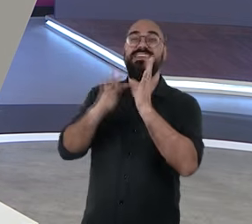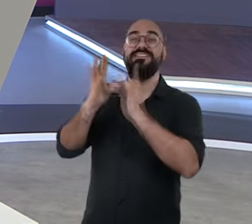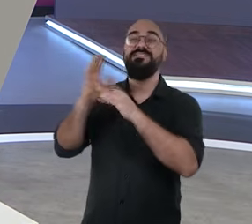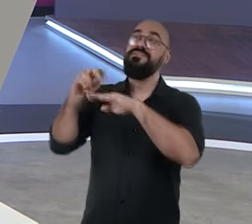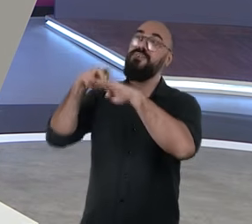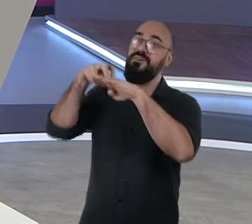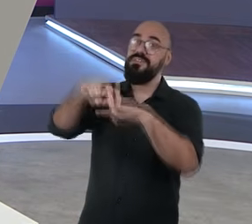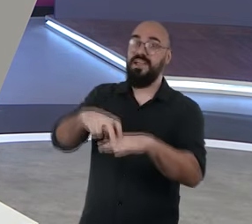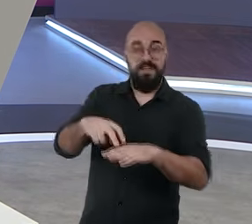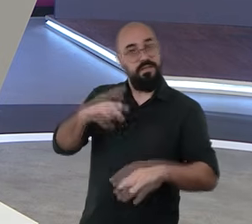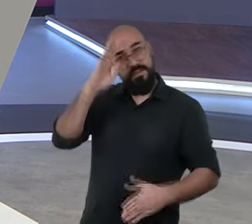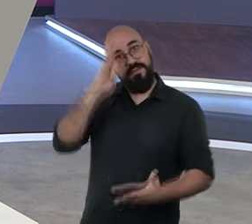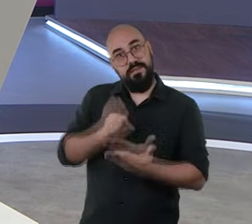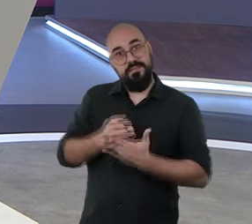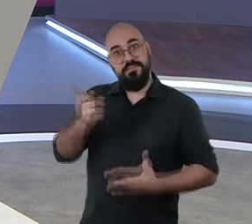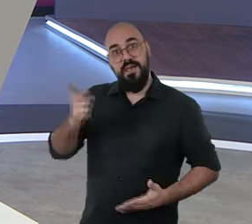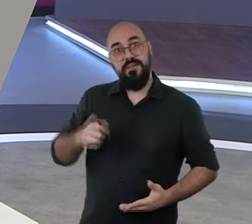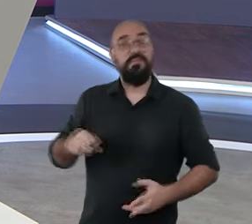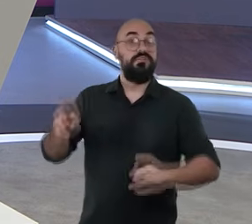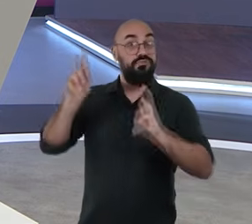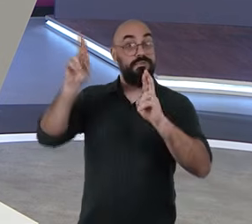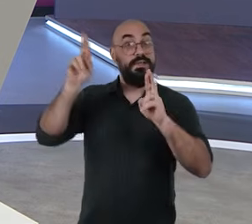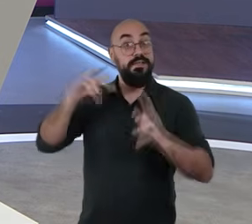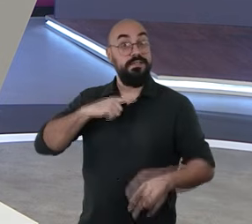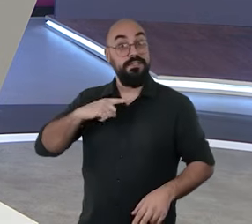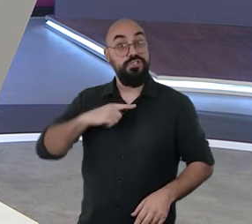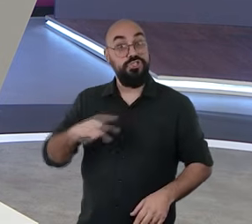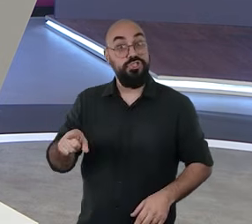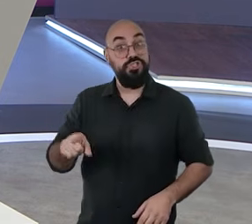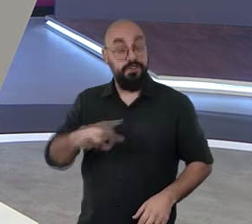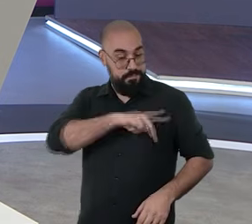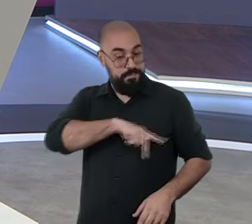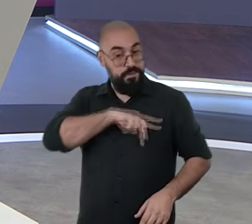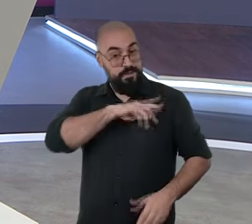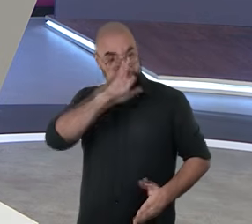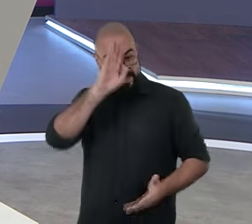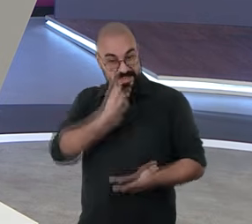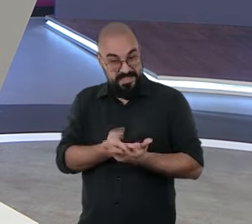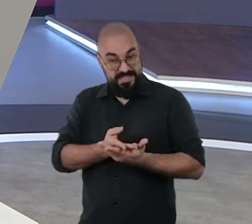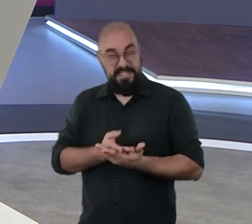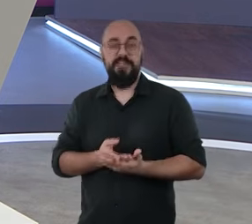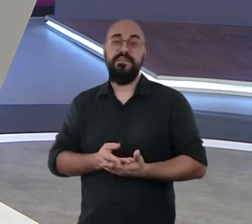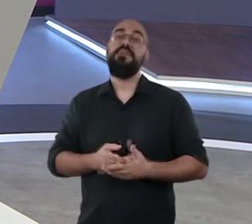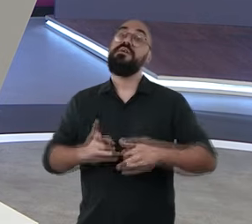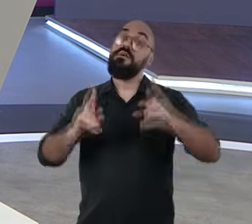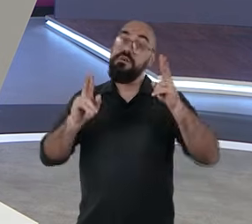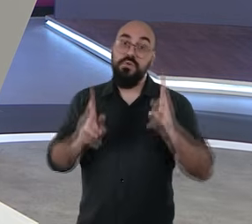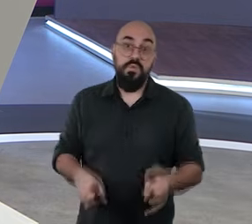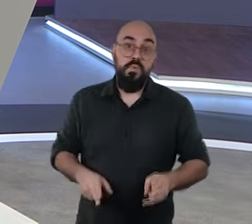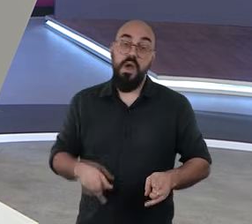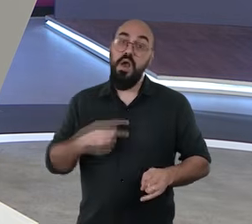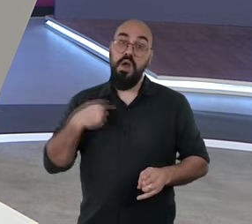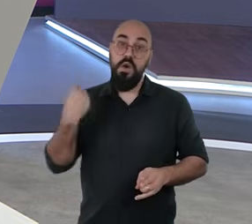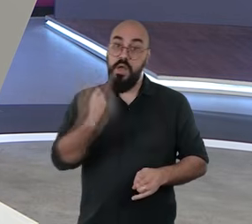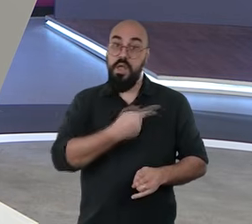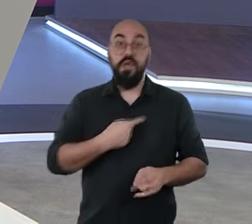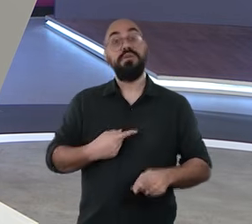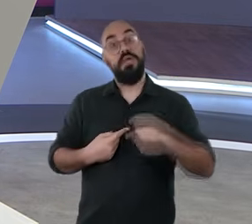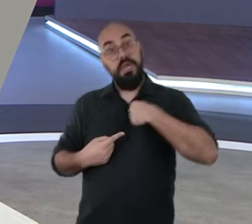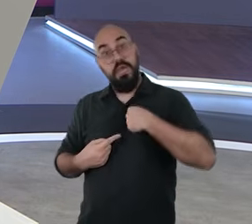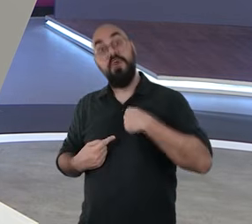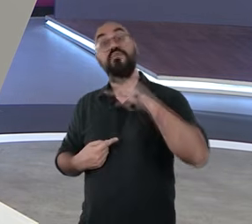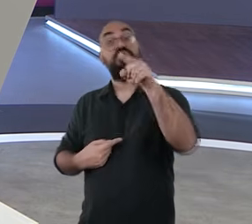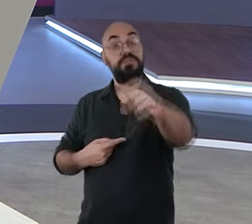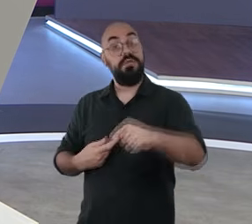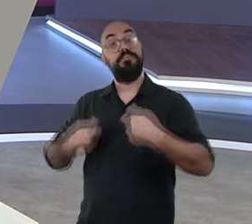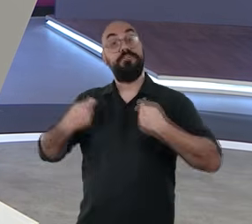nos seus dias. Era a esperança que ele tinha, a expectativa que ele tinha. E é a mesma expectativa que eu e você